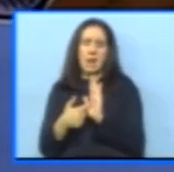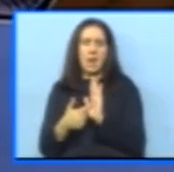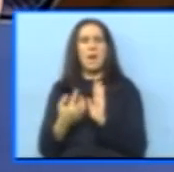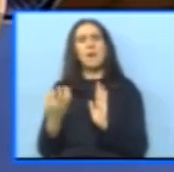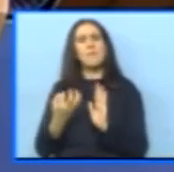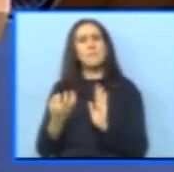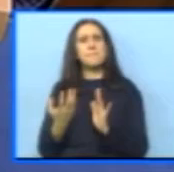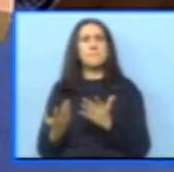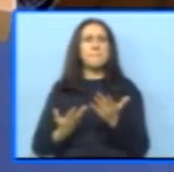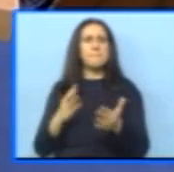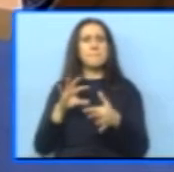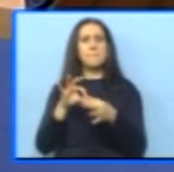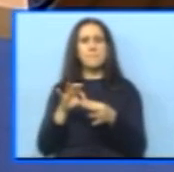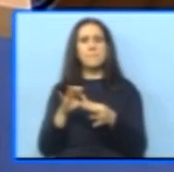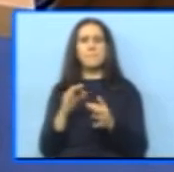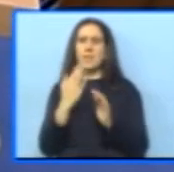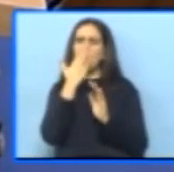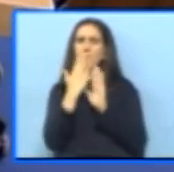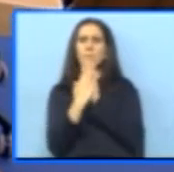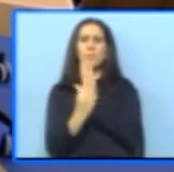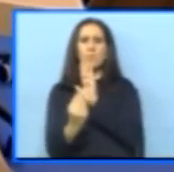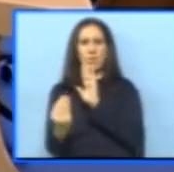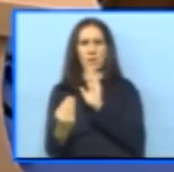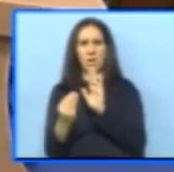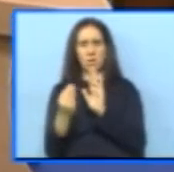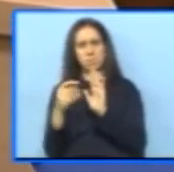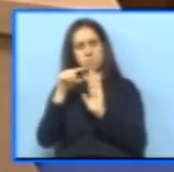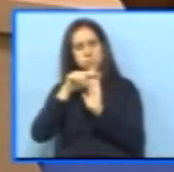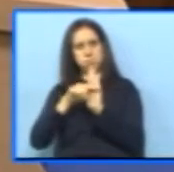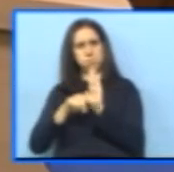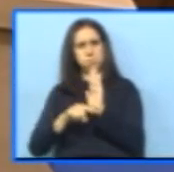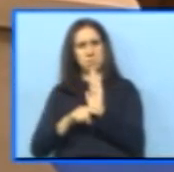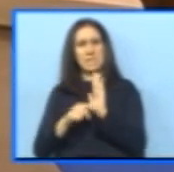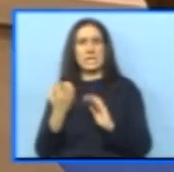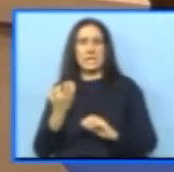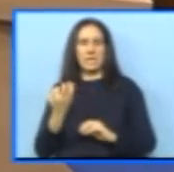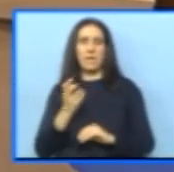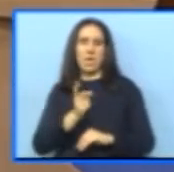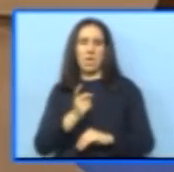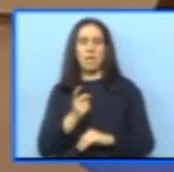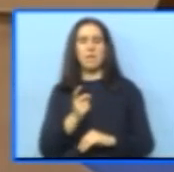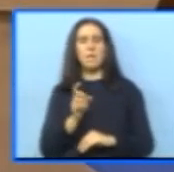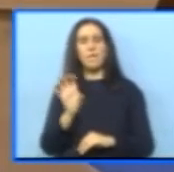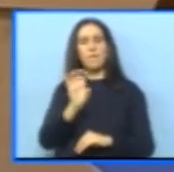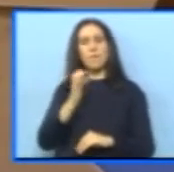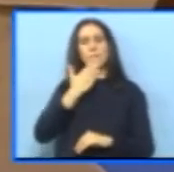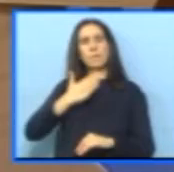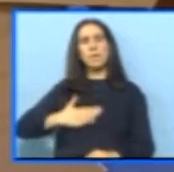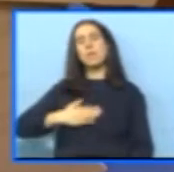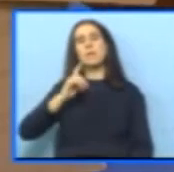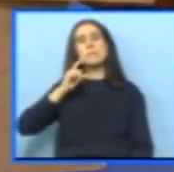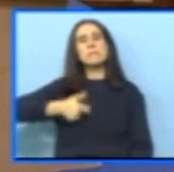perspectiva de modelo, de padrão, e representam formas